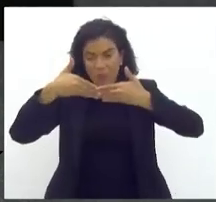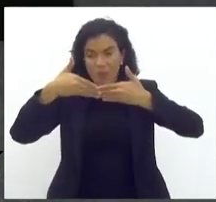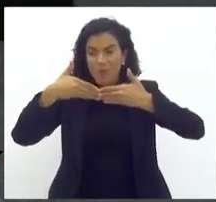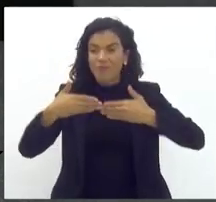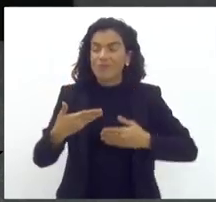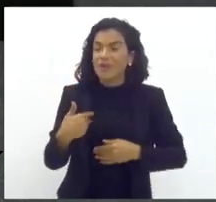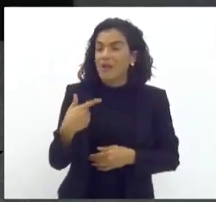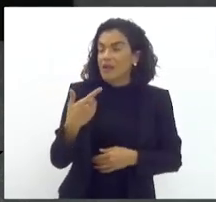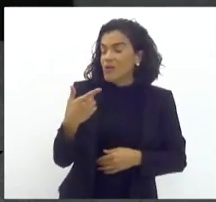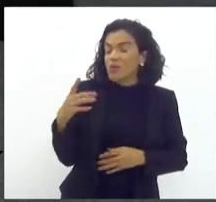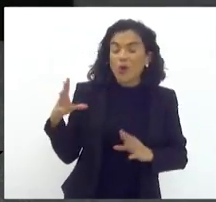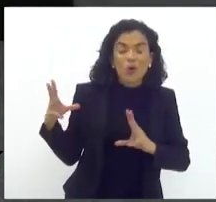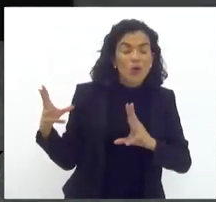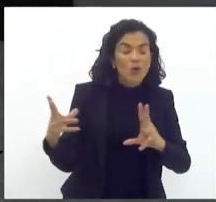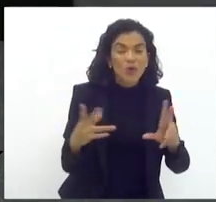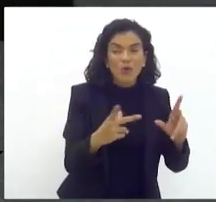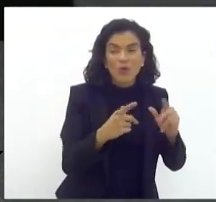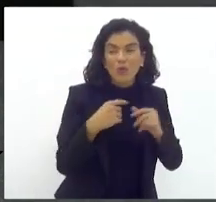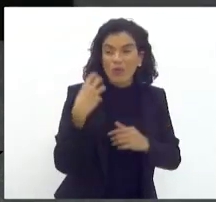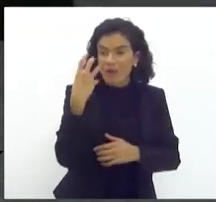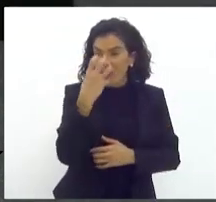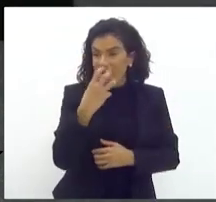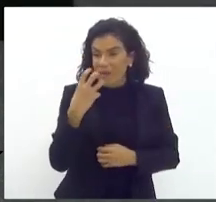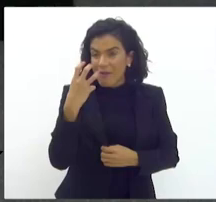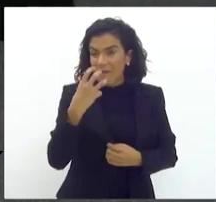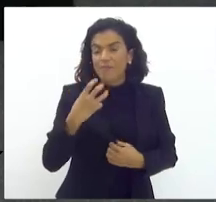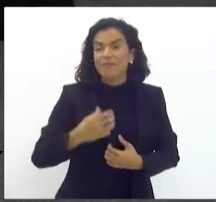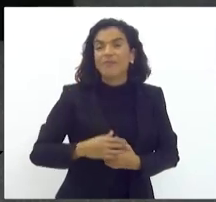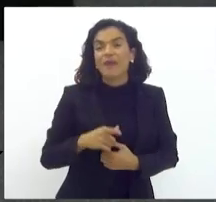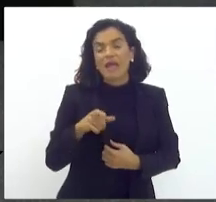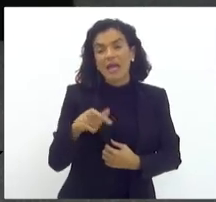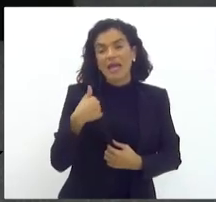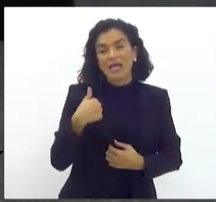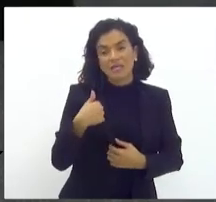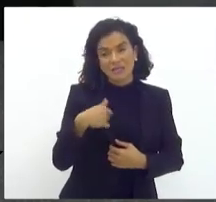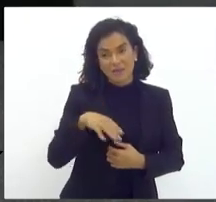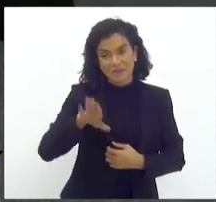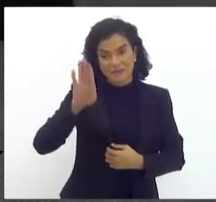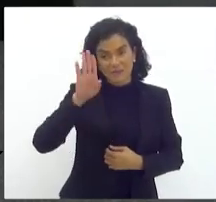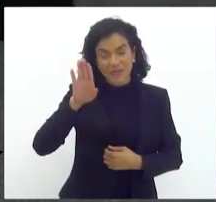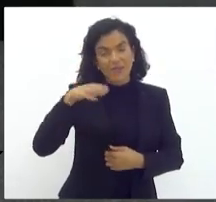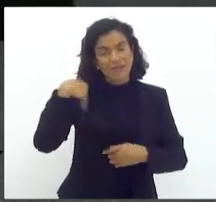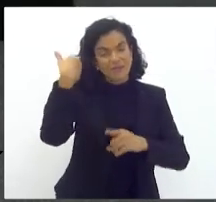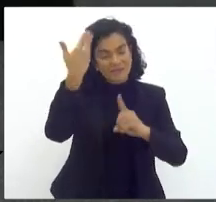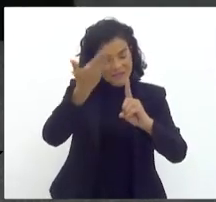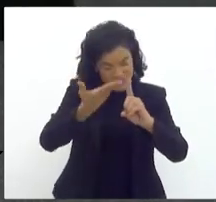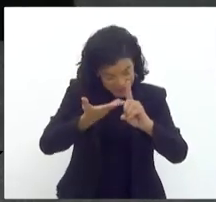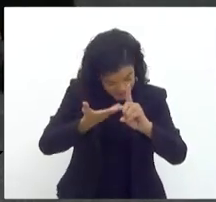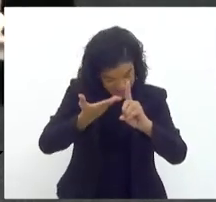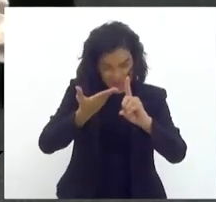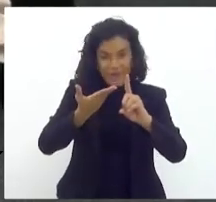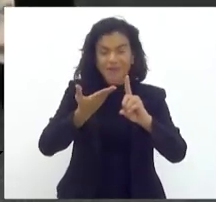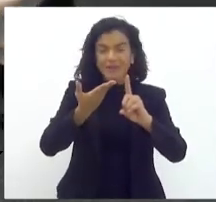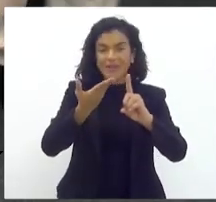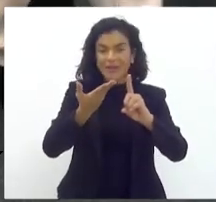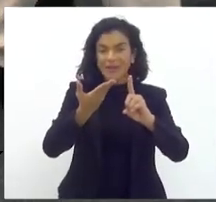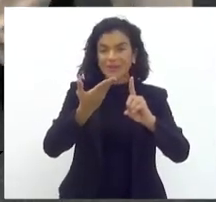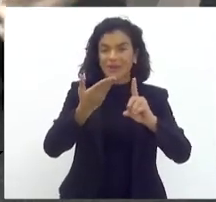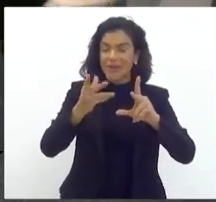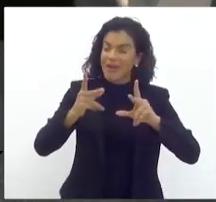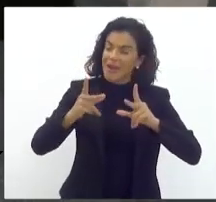há quem não se Encante com vosso parecer Então essa é a minha pela ordem saudando a vossa